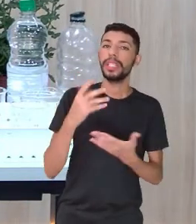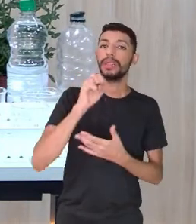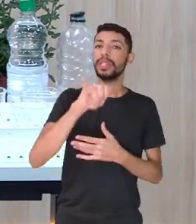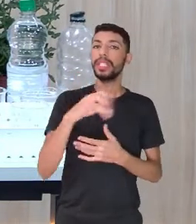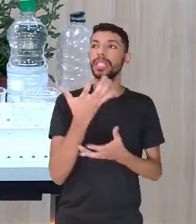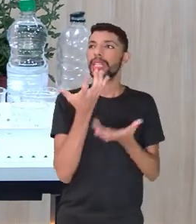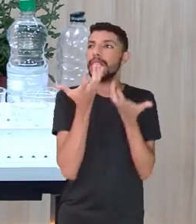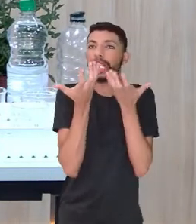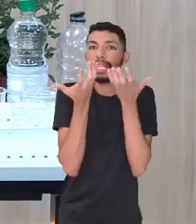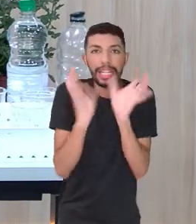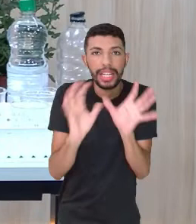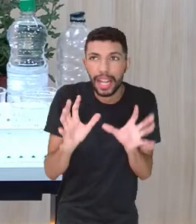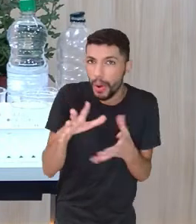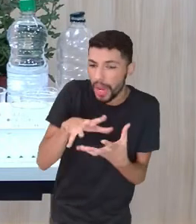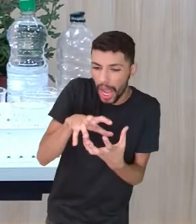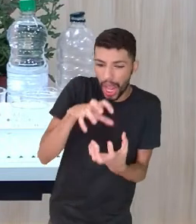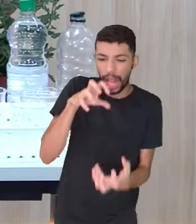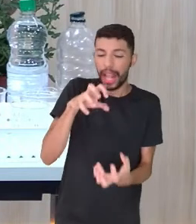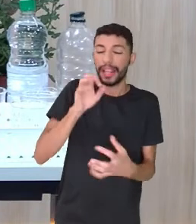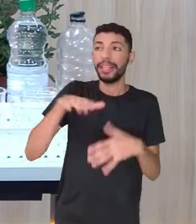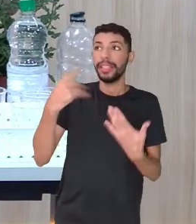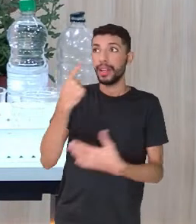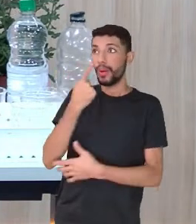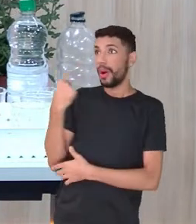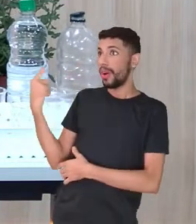calma que eu já vou começar aqui.